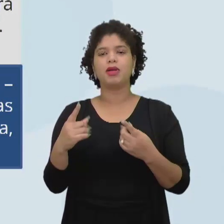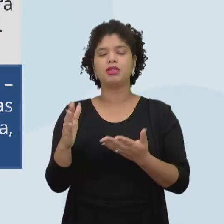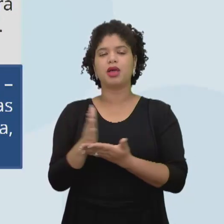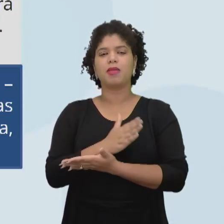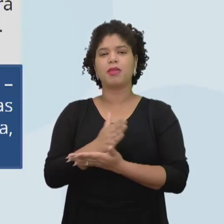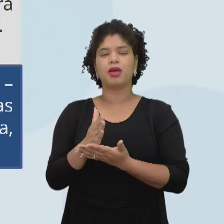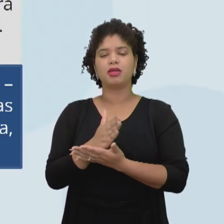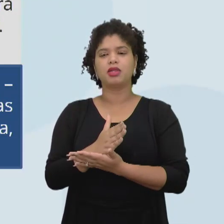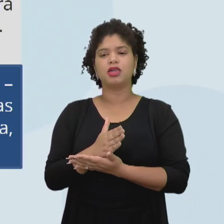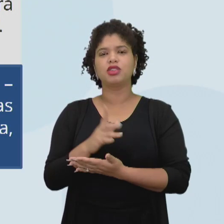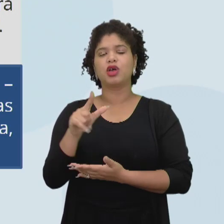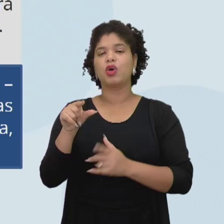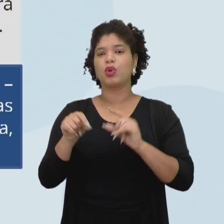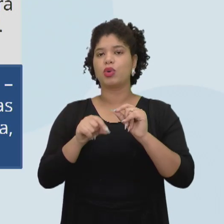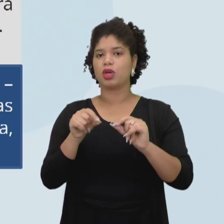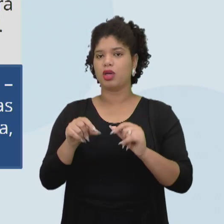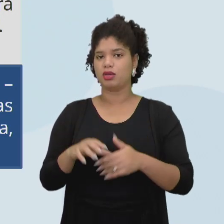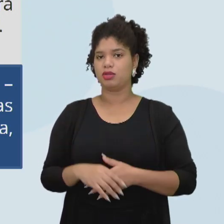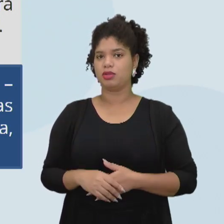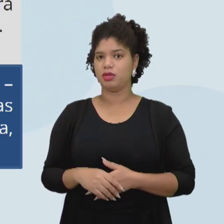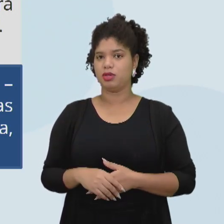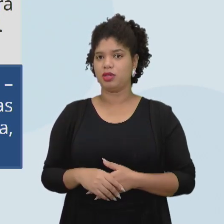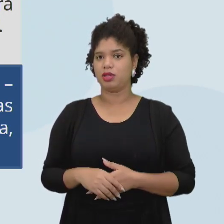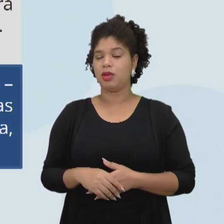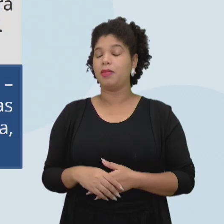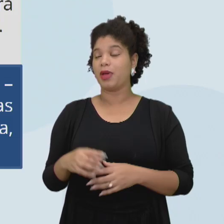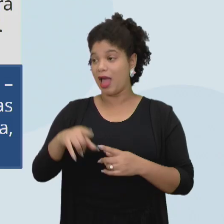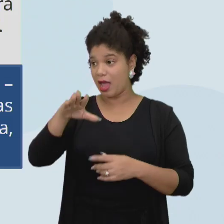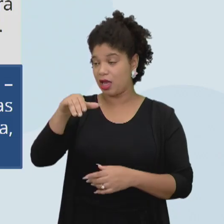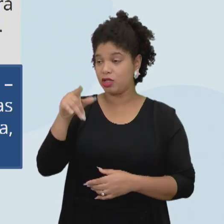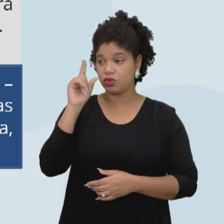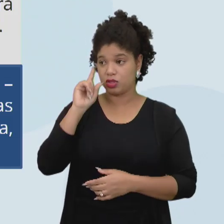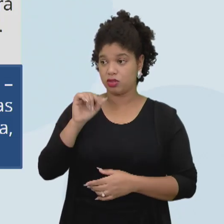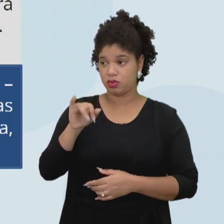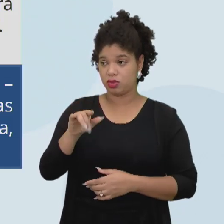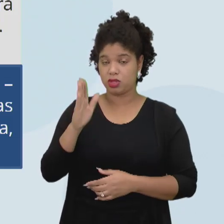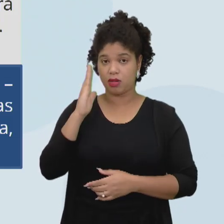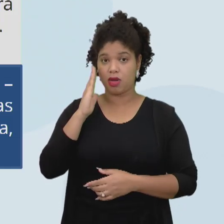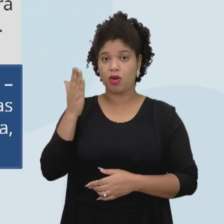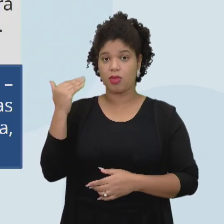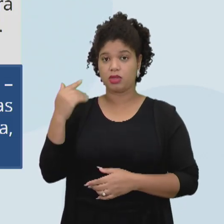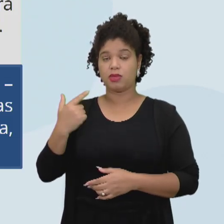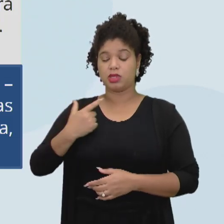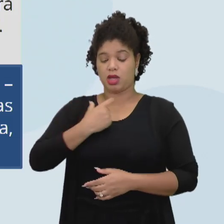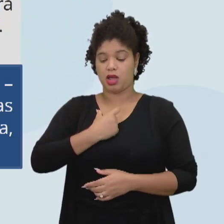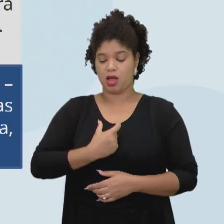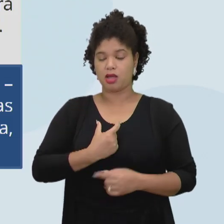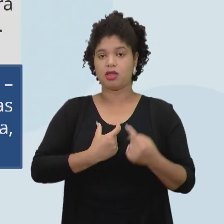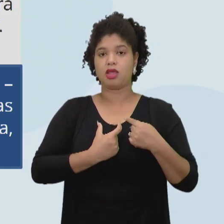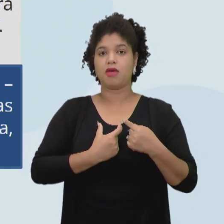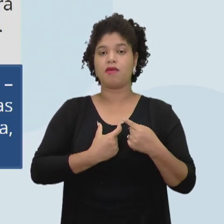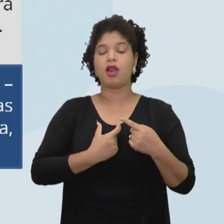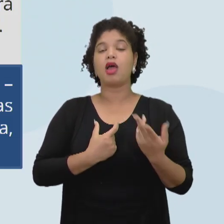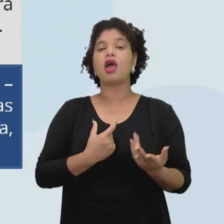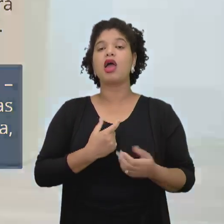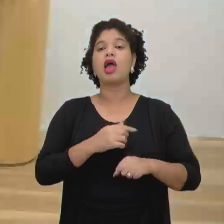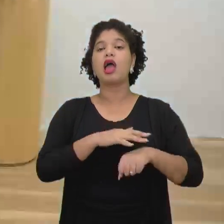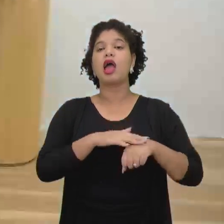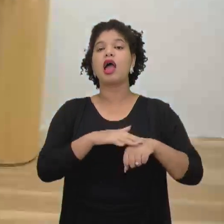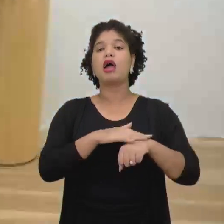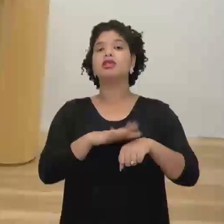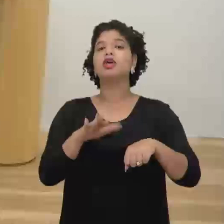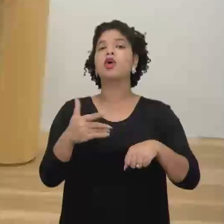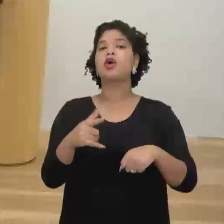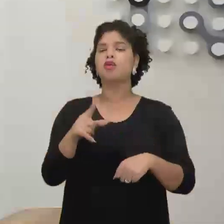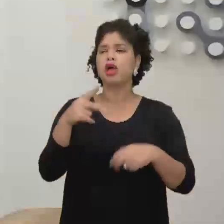questão da identidade, você tinha que andar com uma identidade racial, sabia? No apartheid? Você tinha tipo que ter um uma passaporte. carteirinha dizendo qual era a sua classificação. Se você